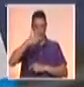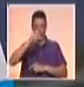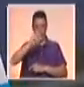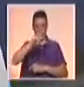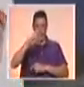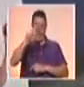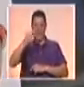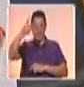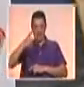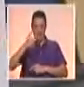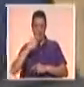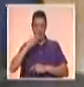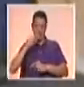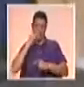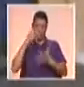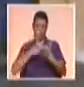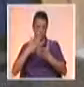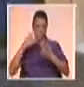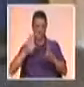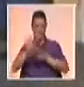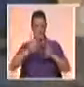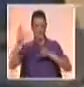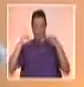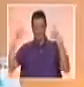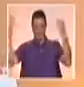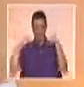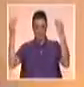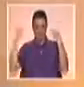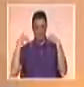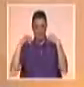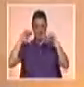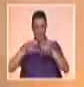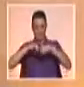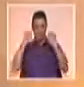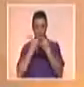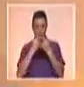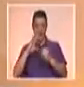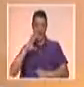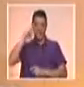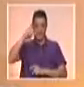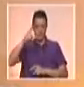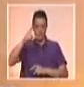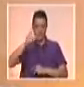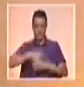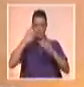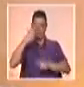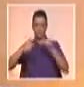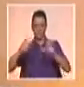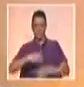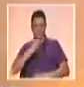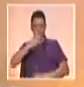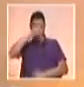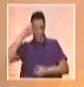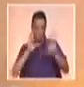Branco e é sobre exercício físico, de certeza. O Sociedade Civil volta amanhã. Há muitos portugueses que sentem